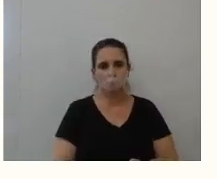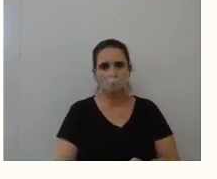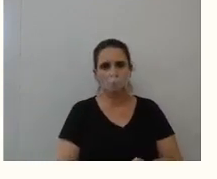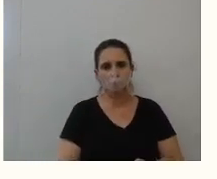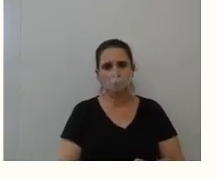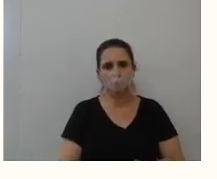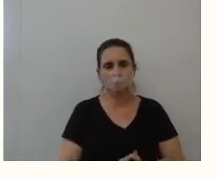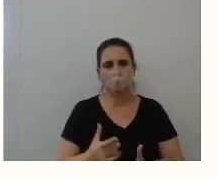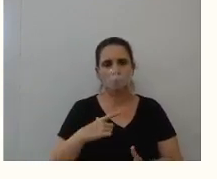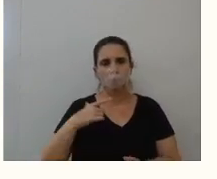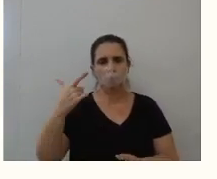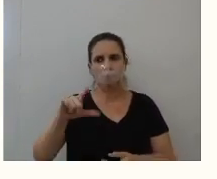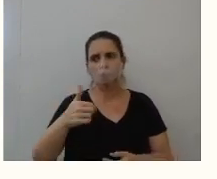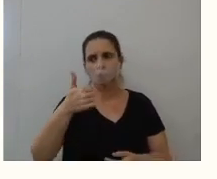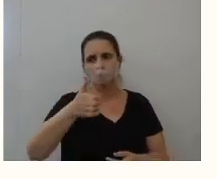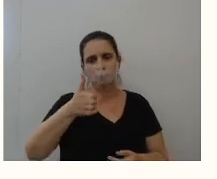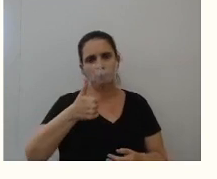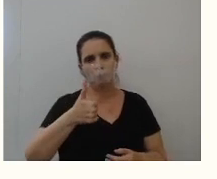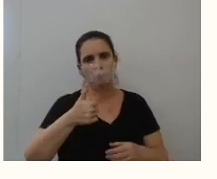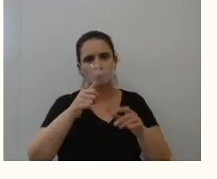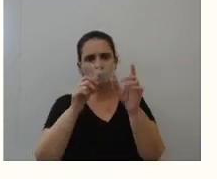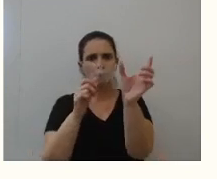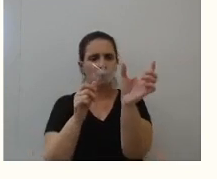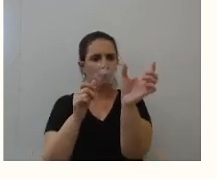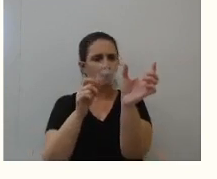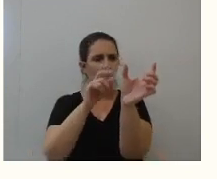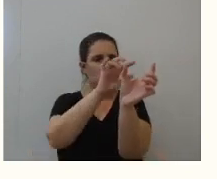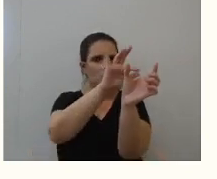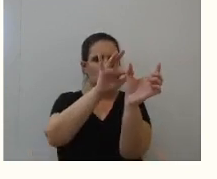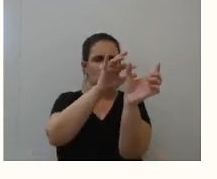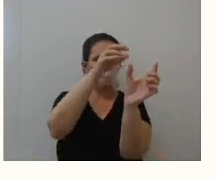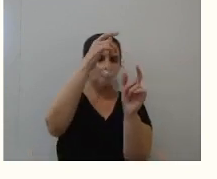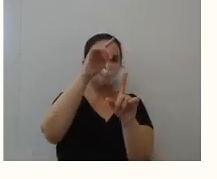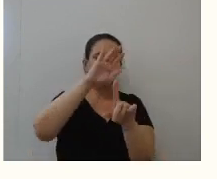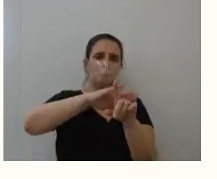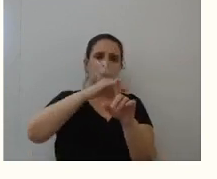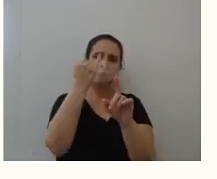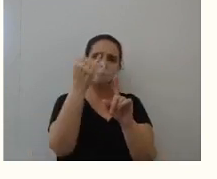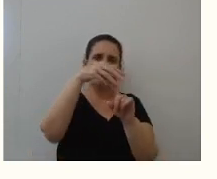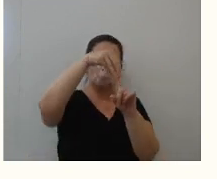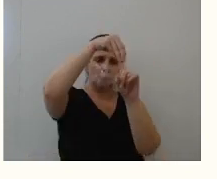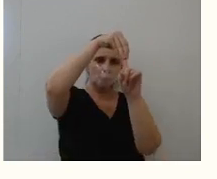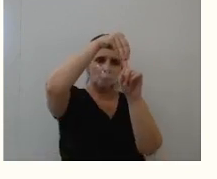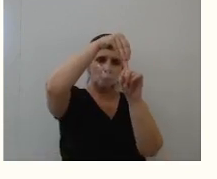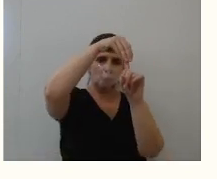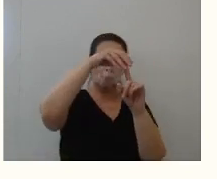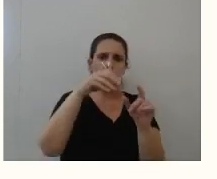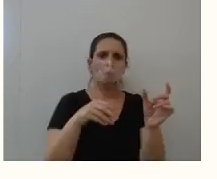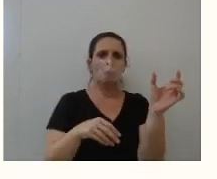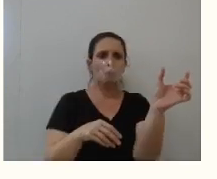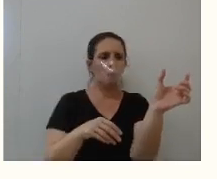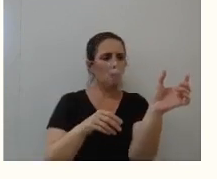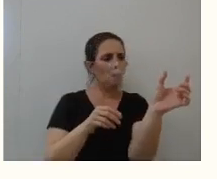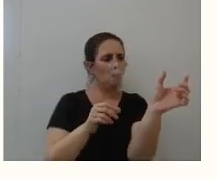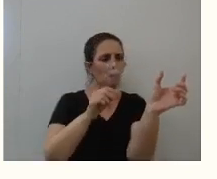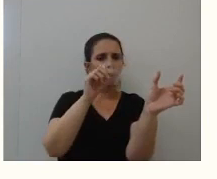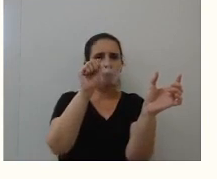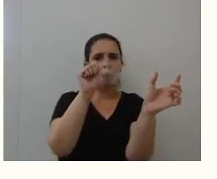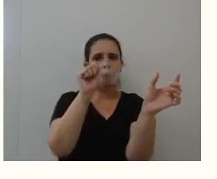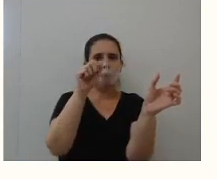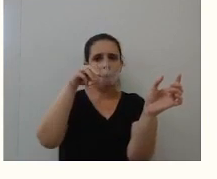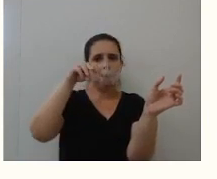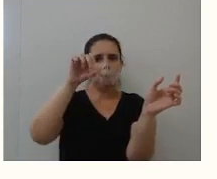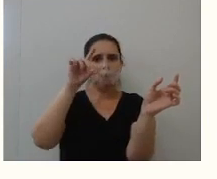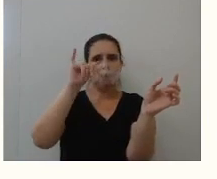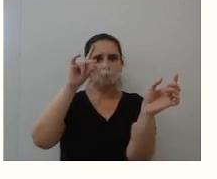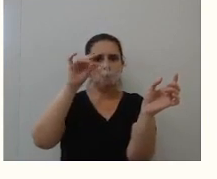aqui embaixo eu coloquei, ó, primeira oração principal, perceberam? A coordenada, ó. À medida que eram chamados é oração